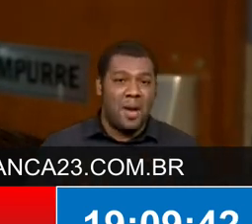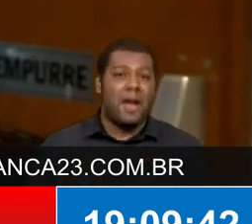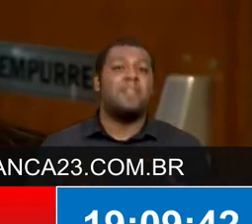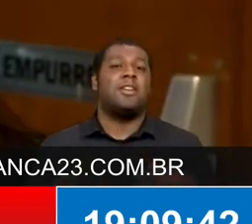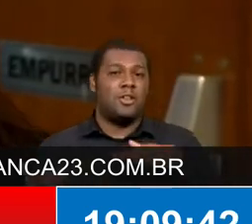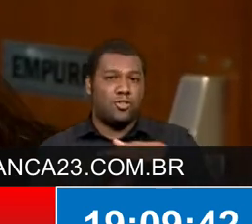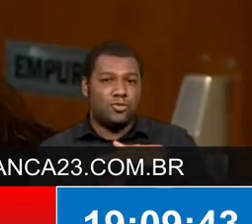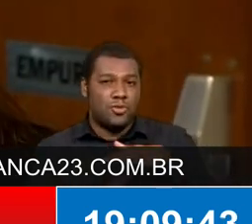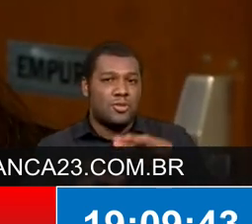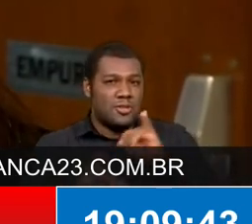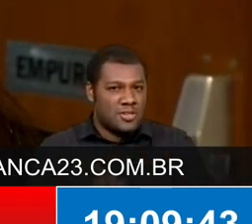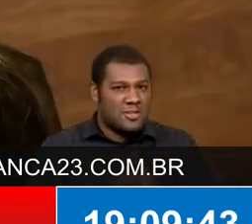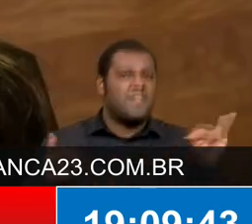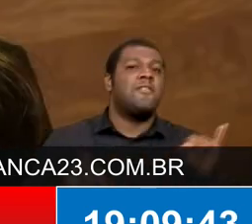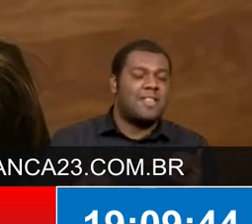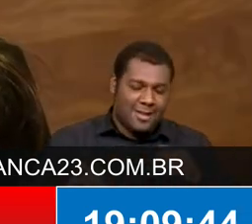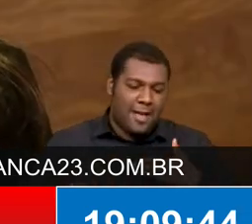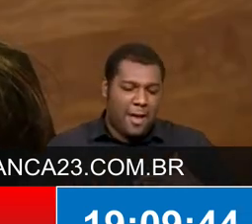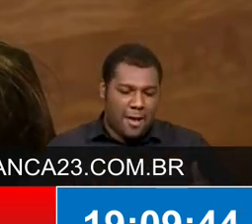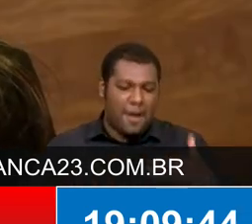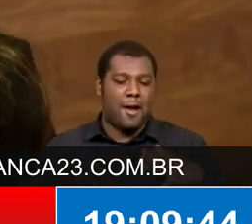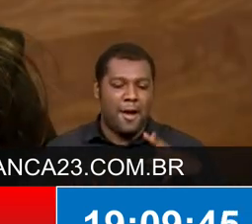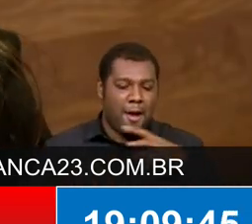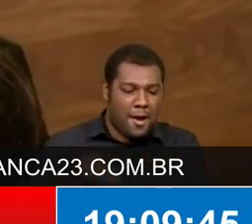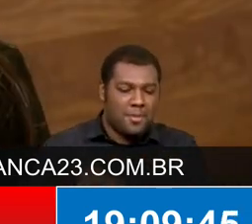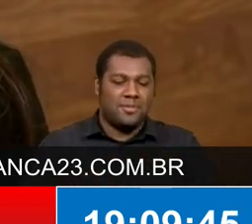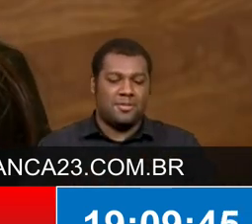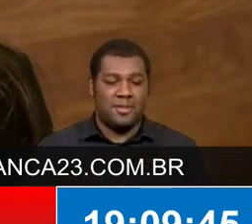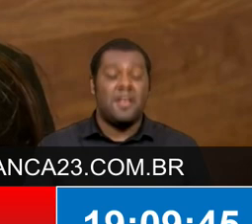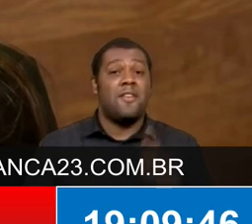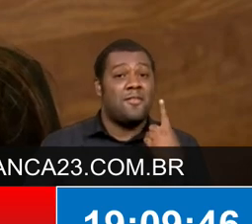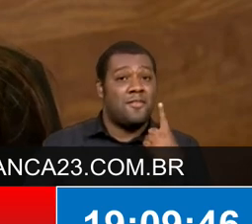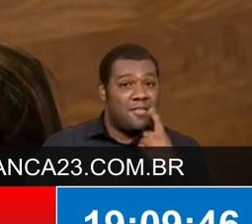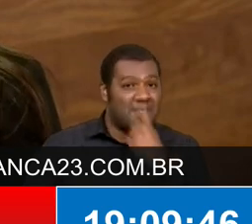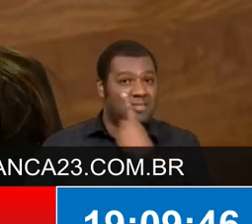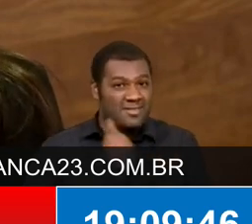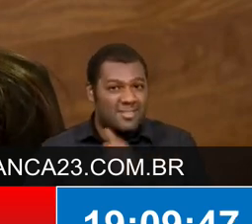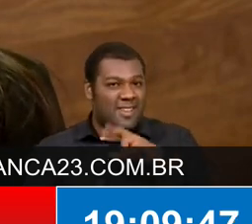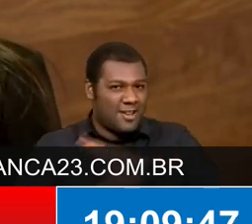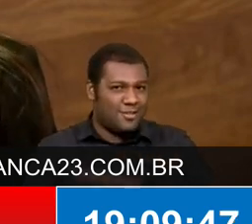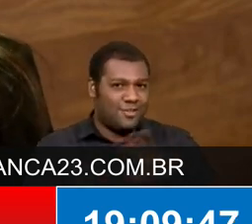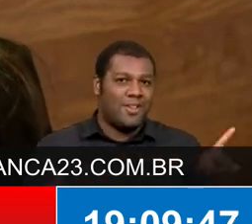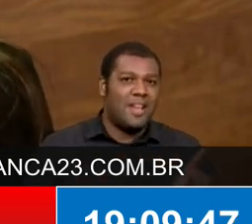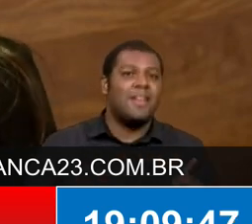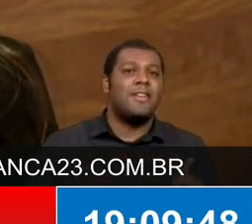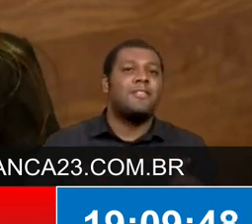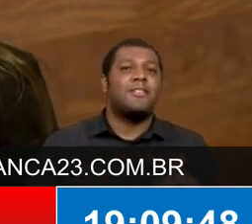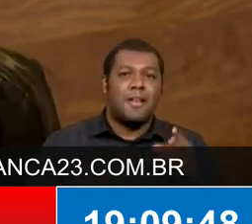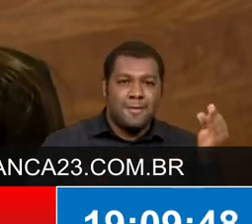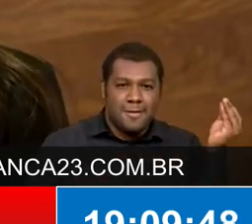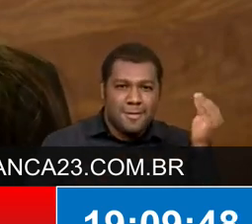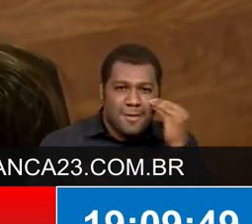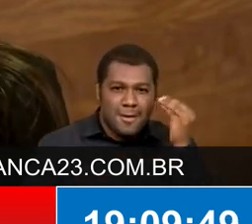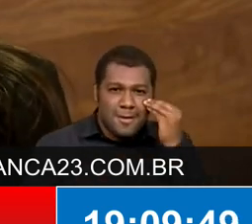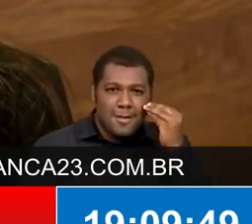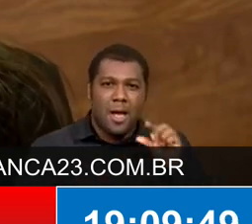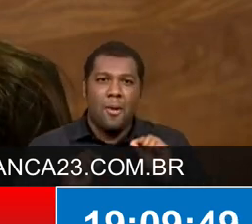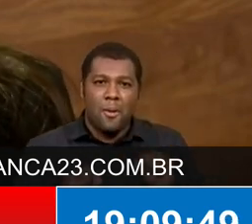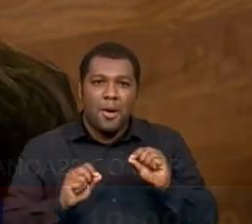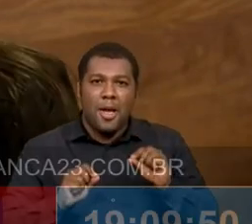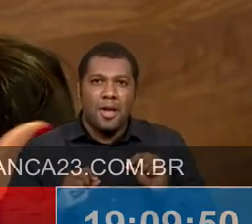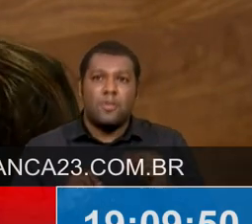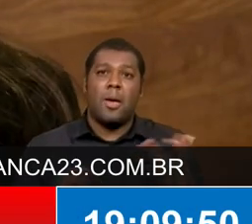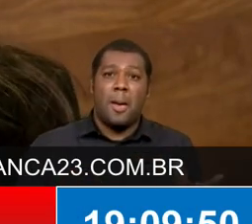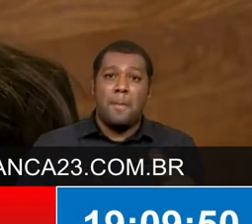os estudos são promissores. Essas vacinas nasais, elas trazem um diferencial de tentar bloquear imediatamente quando o vírus entra